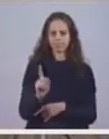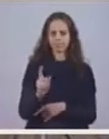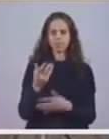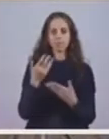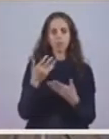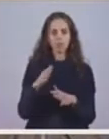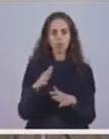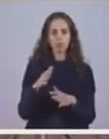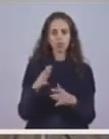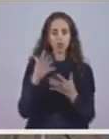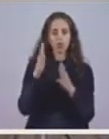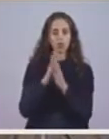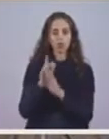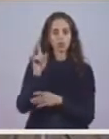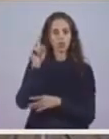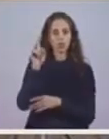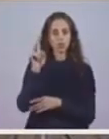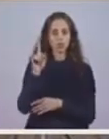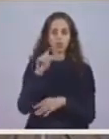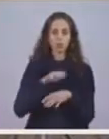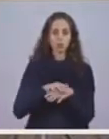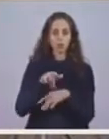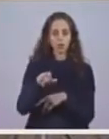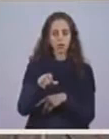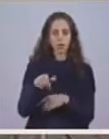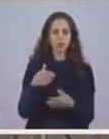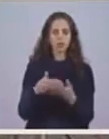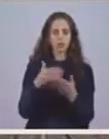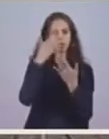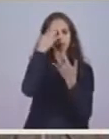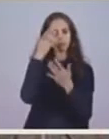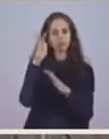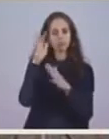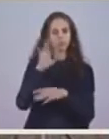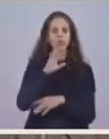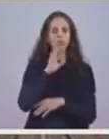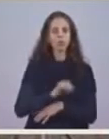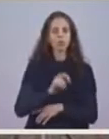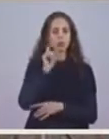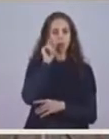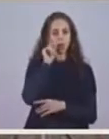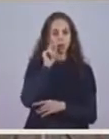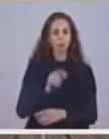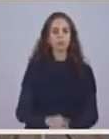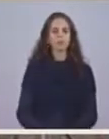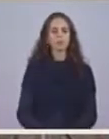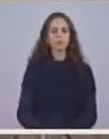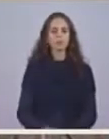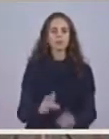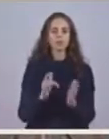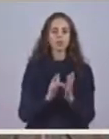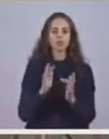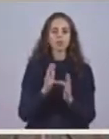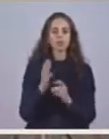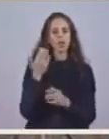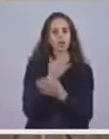é para a glória de Deus, para que por ela seja glorificado o Filho do Homem. Jesus